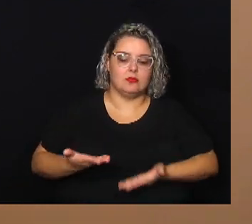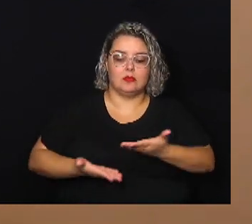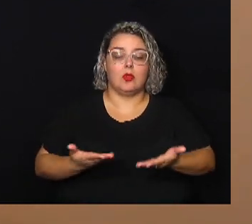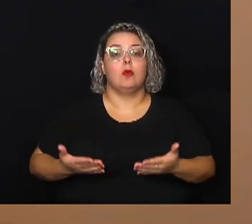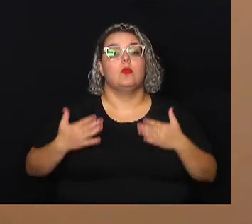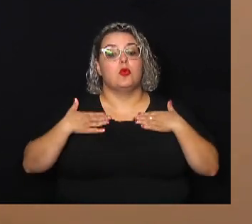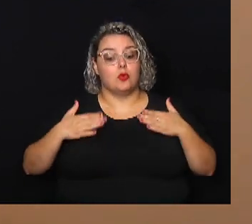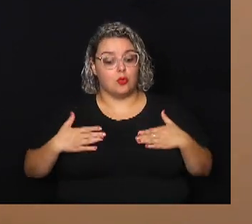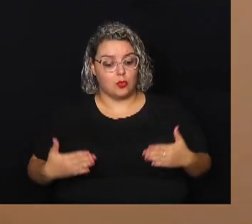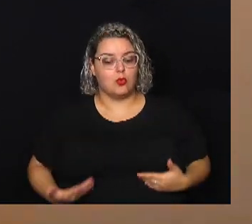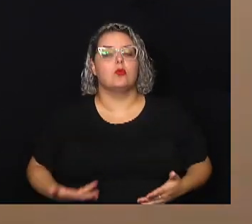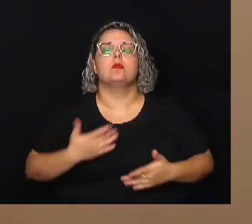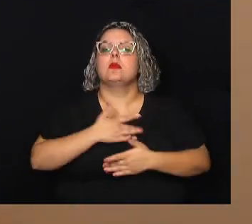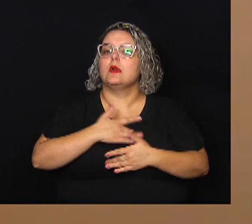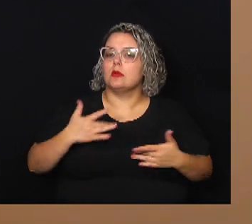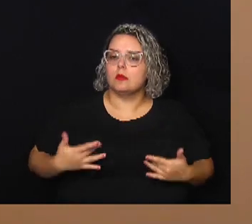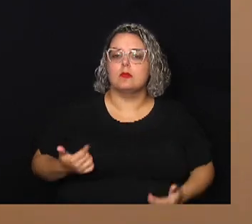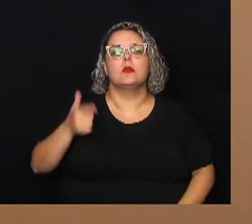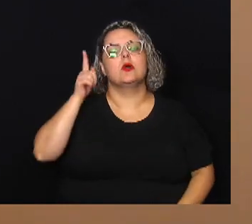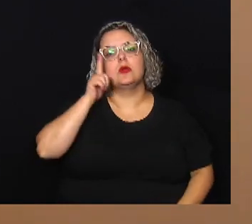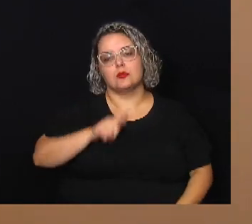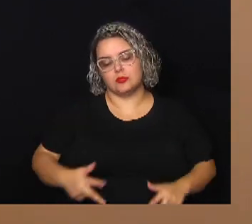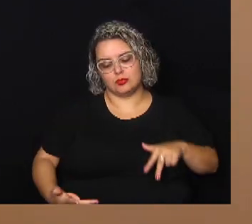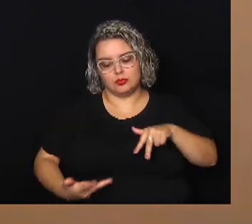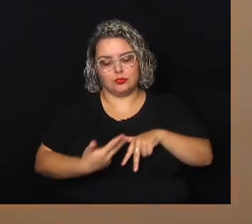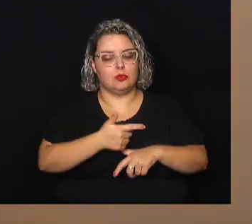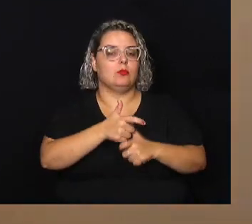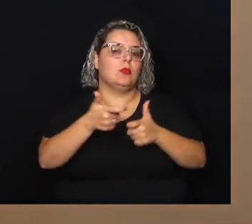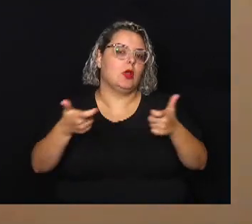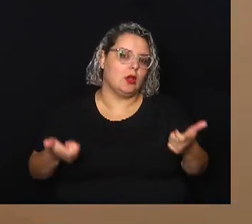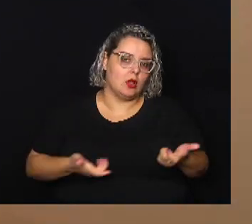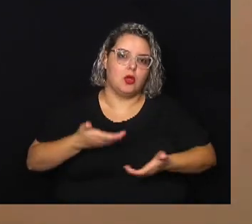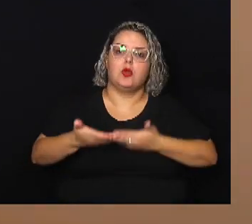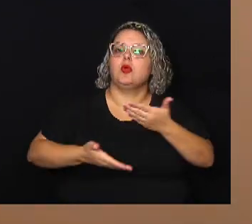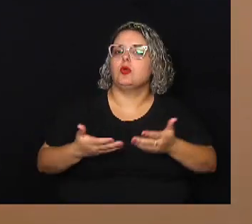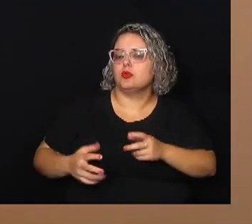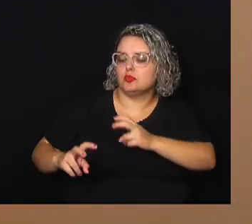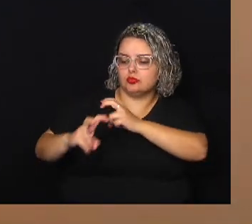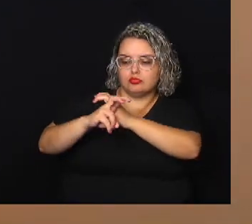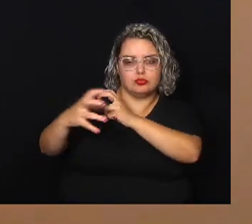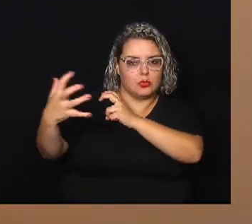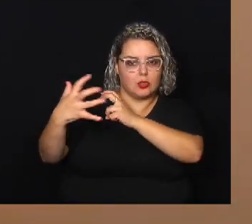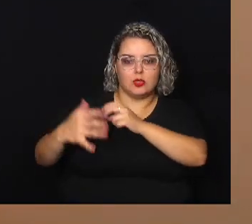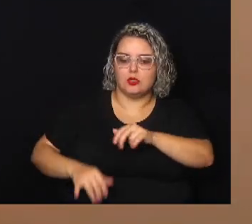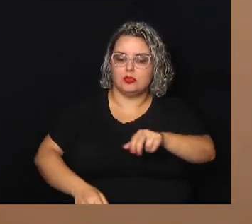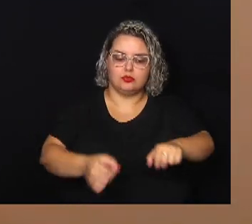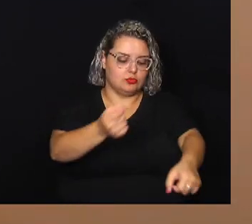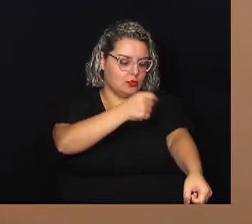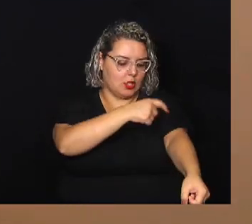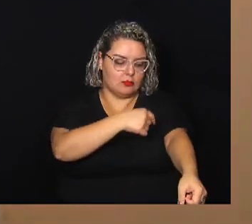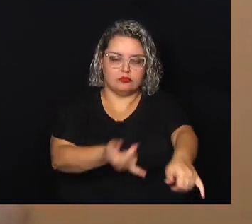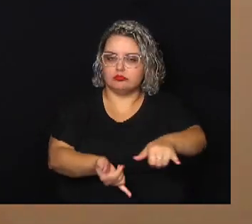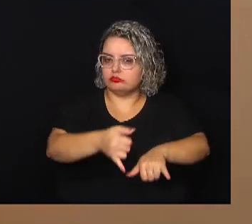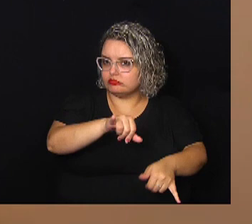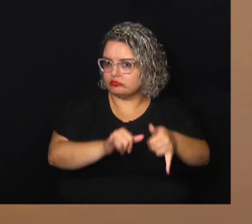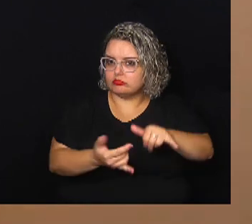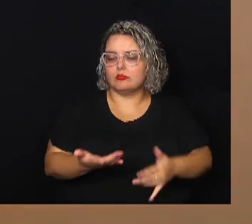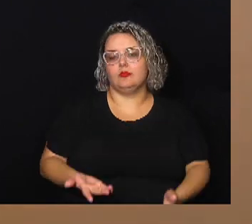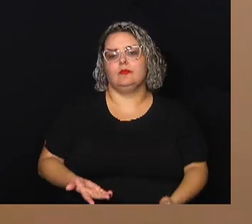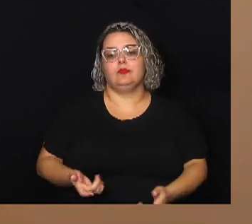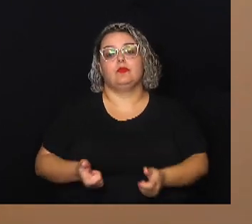para aguentar cirurgia de maior porte, tratamento de radioterapia, de quimioterapia, de